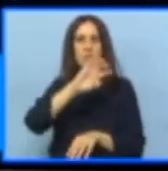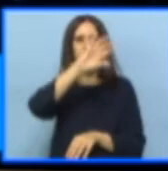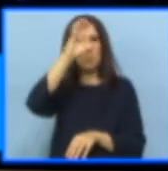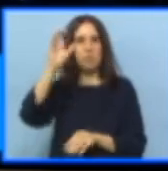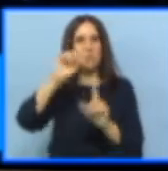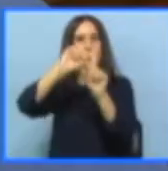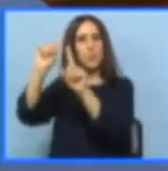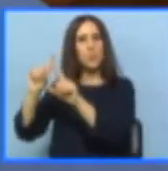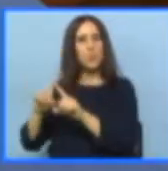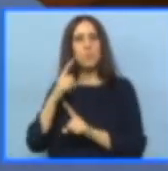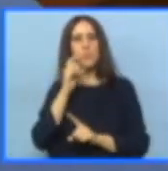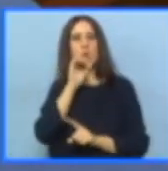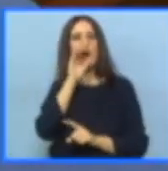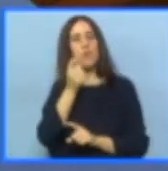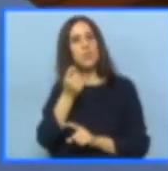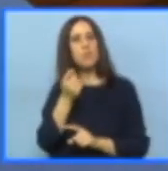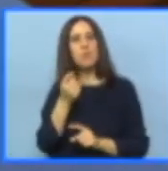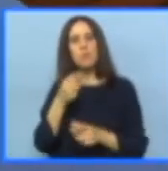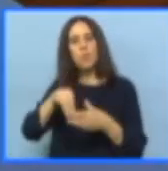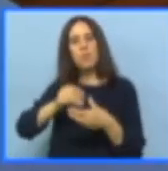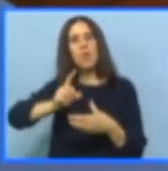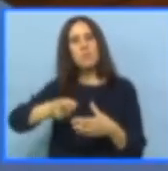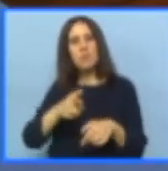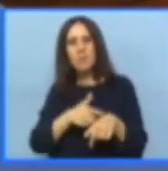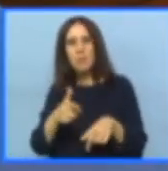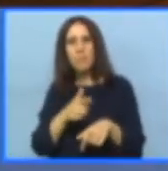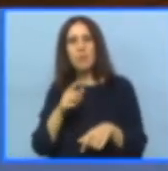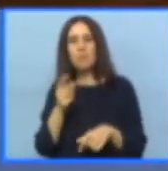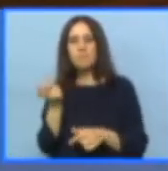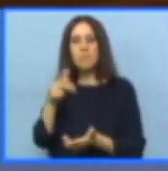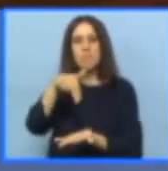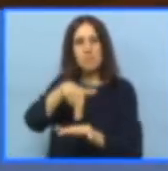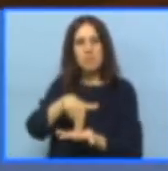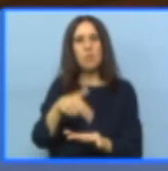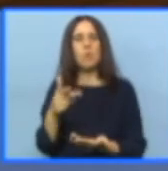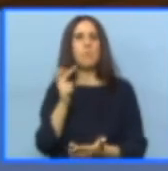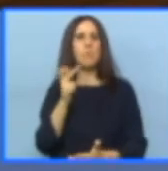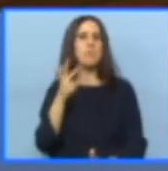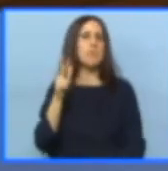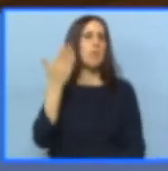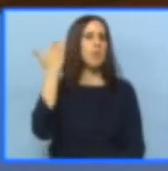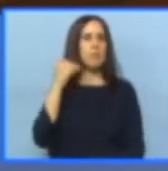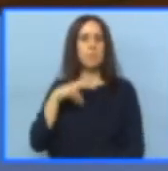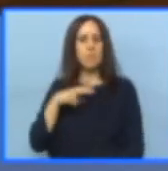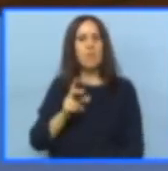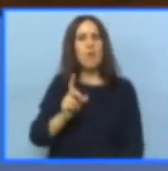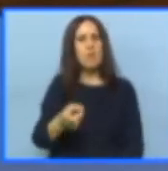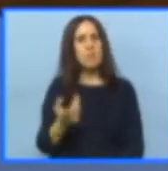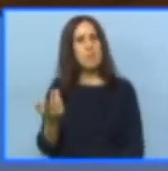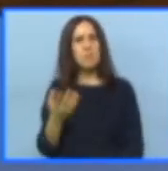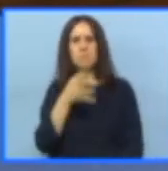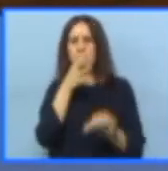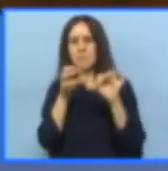nacionalidades, conhecer também um pouco aquilo que é o contexto da época das aparições, como era o Portugal de há 100 anos, e o porquê, de facto, daquela mensagem ter